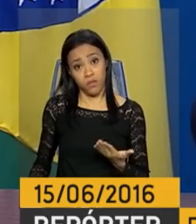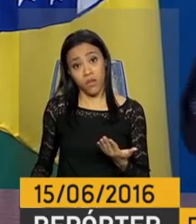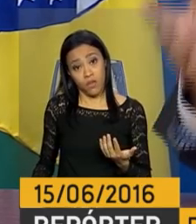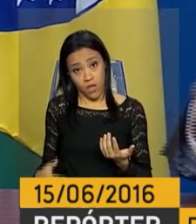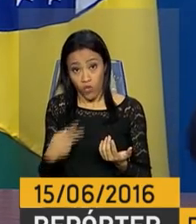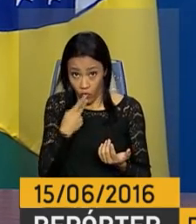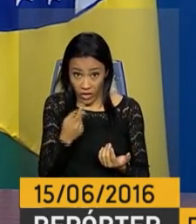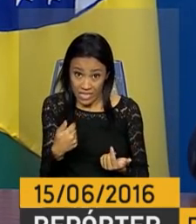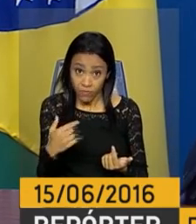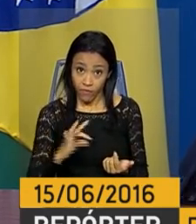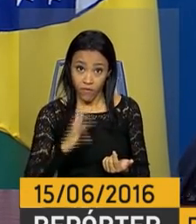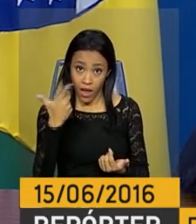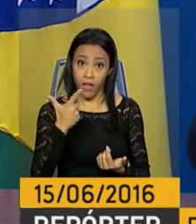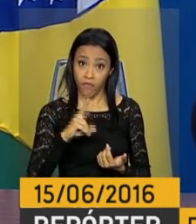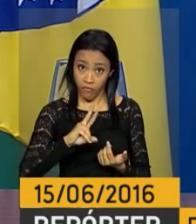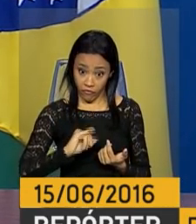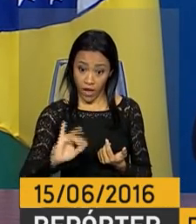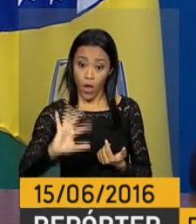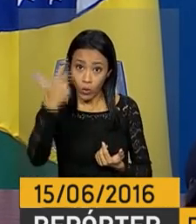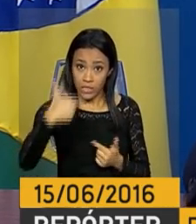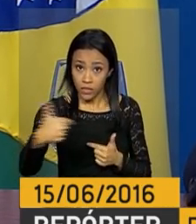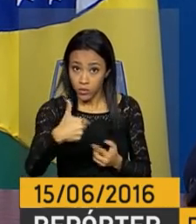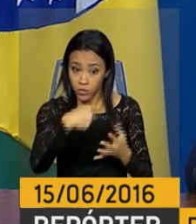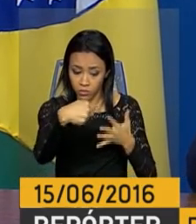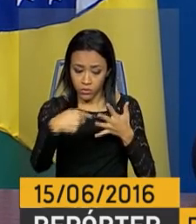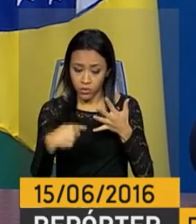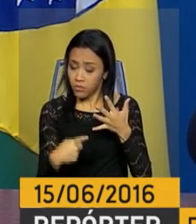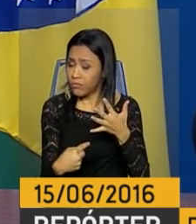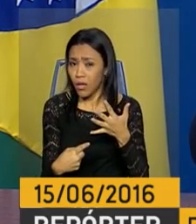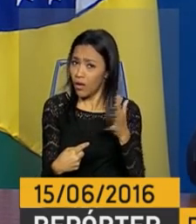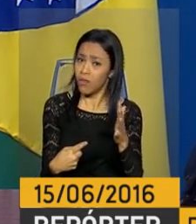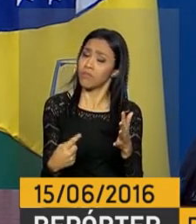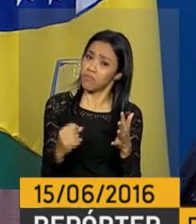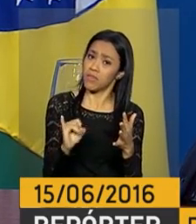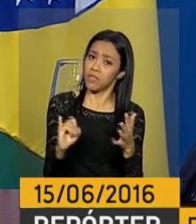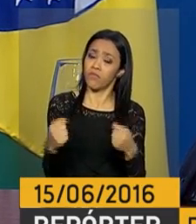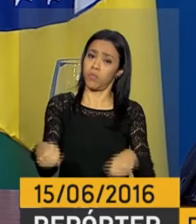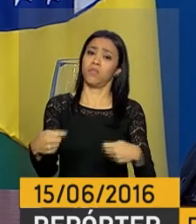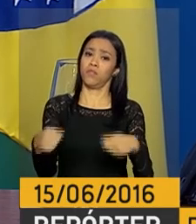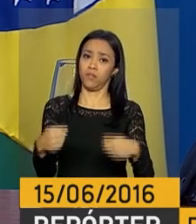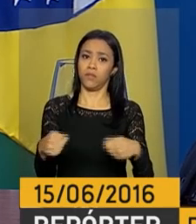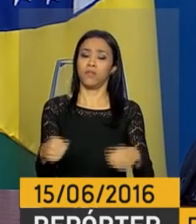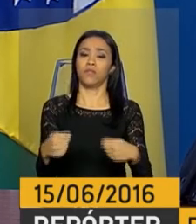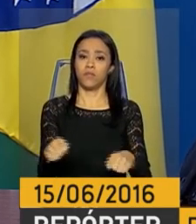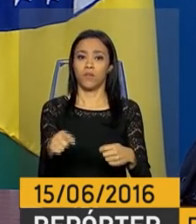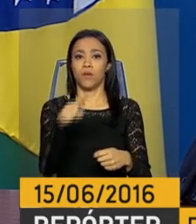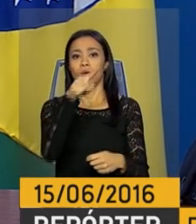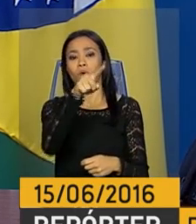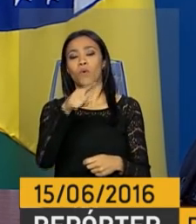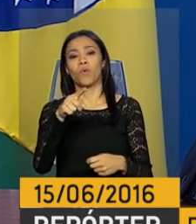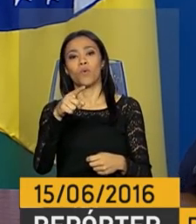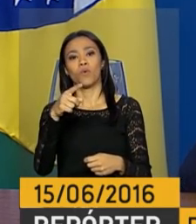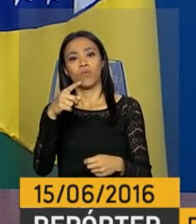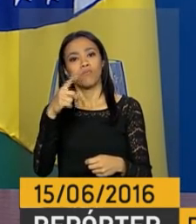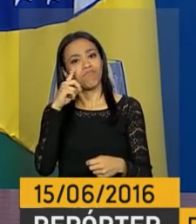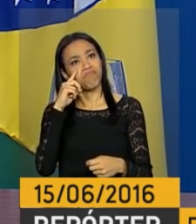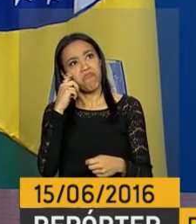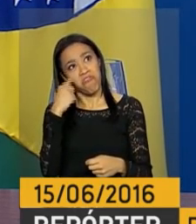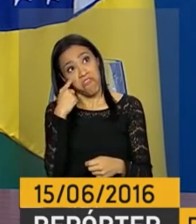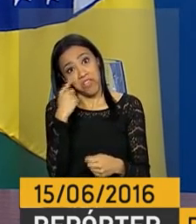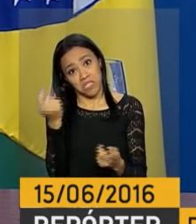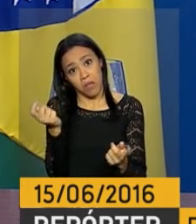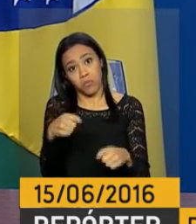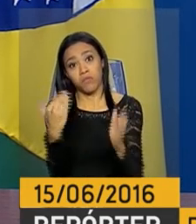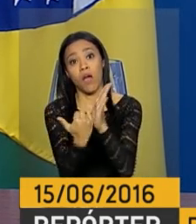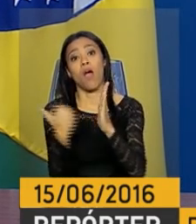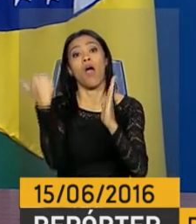vai acontecer, mas dando a oportunidade no futuro, se necessário, até pro Congresso Nacional contemplar aumento de impostos. O que eu quero